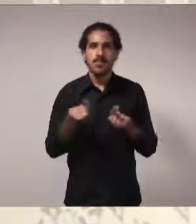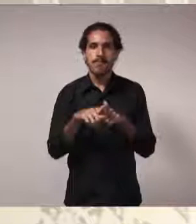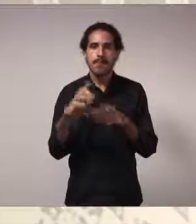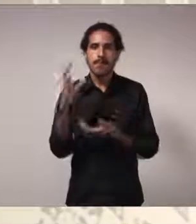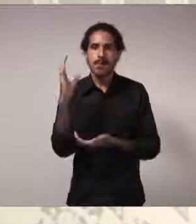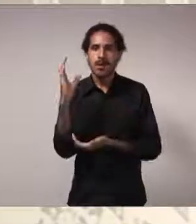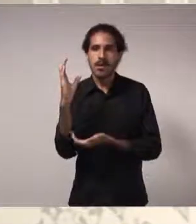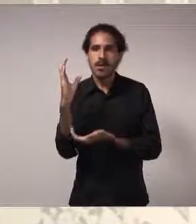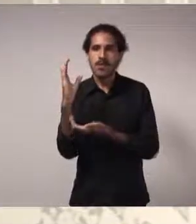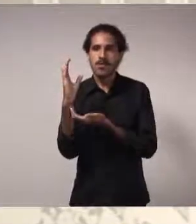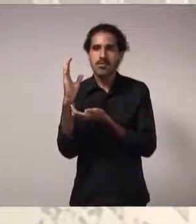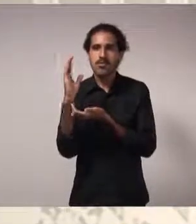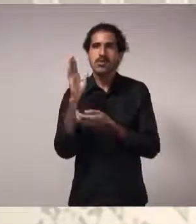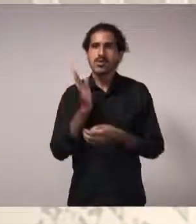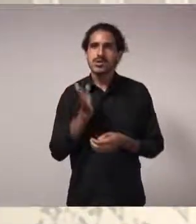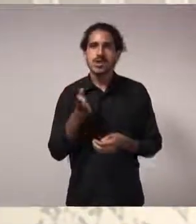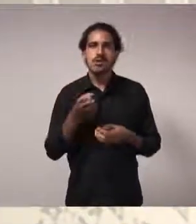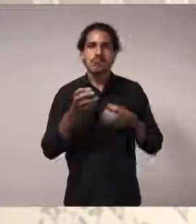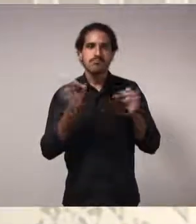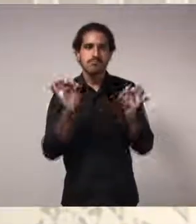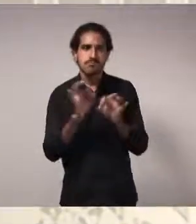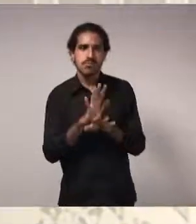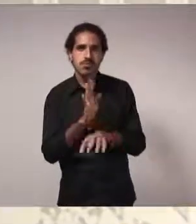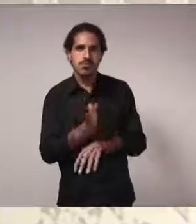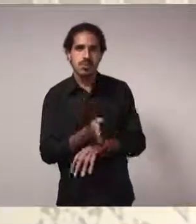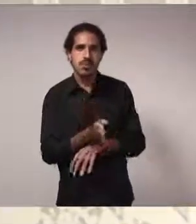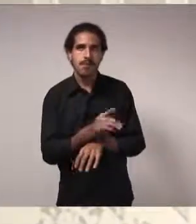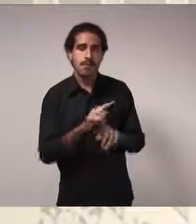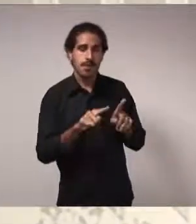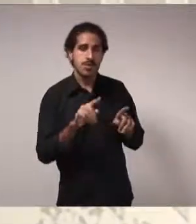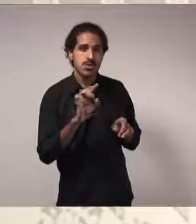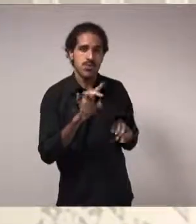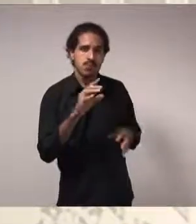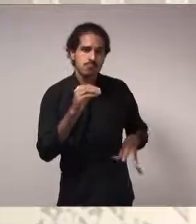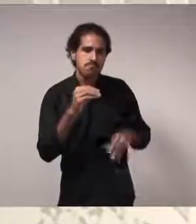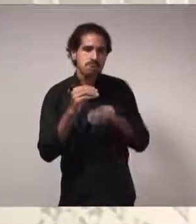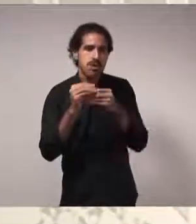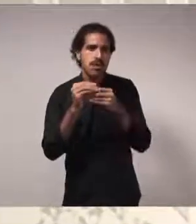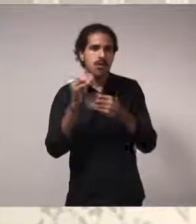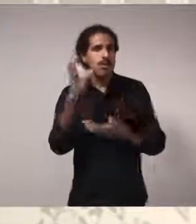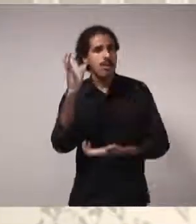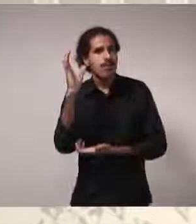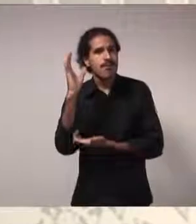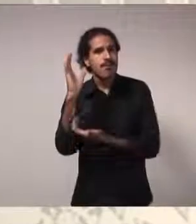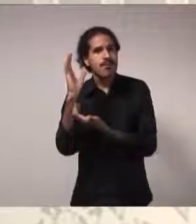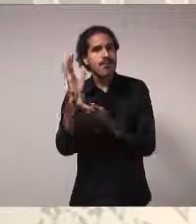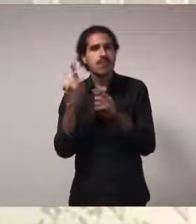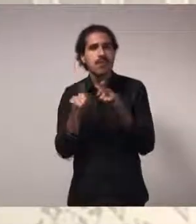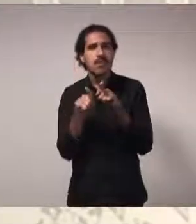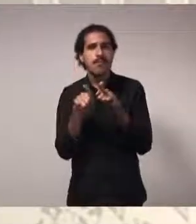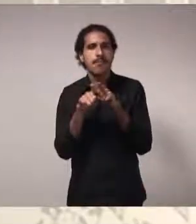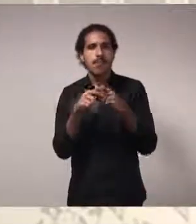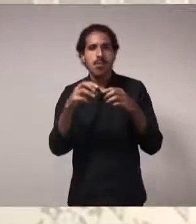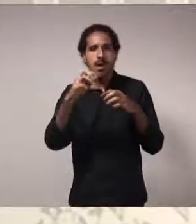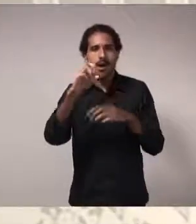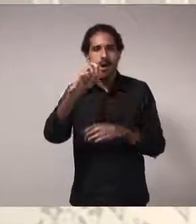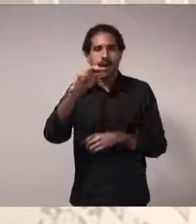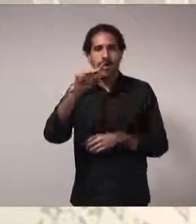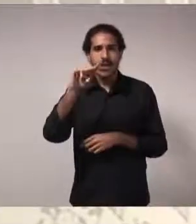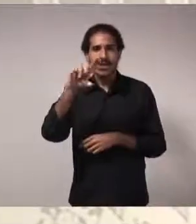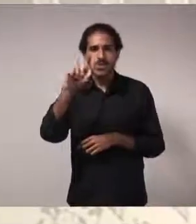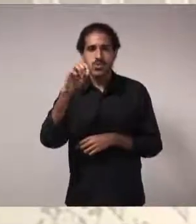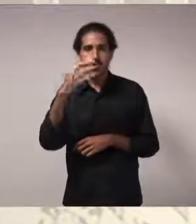para terminar, já meu tempo está estourado um pouquinho, mas só nos elevadores também. No anexo 4, nós modernizamos